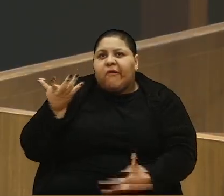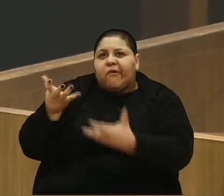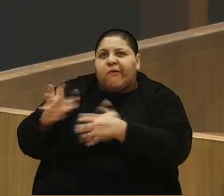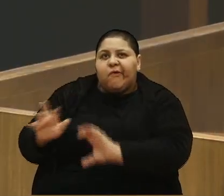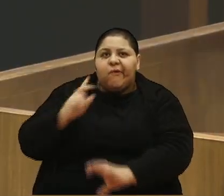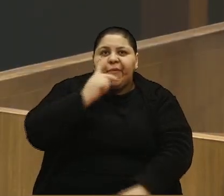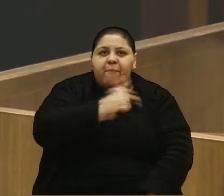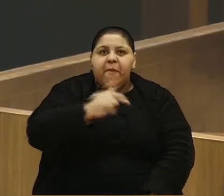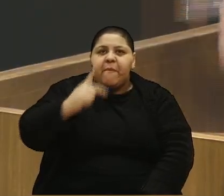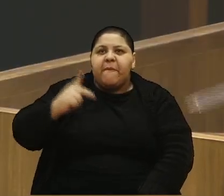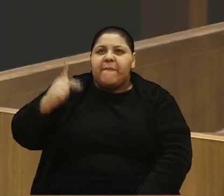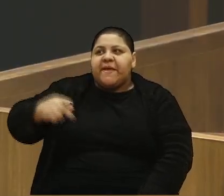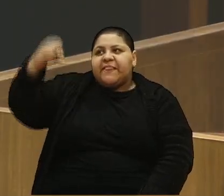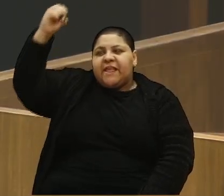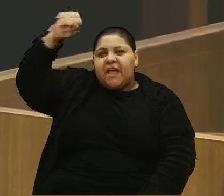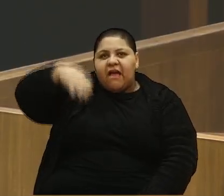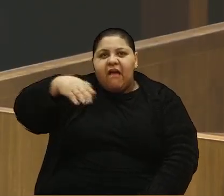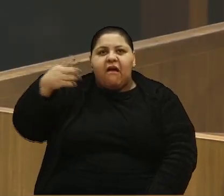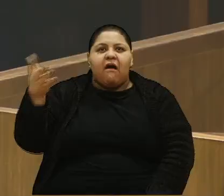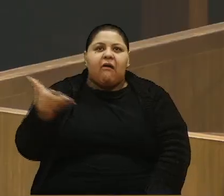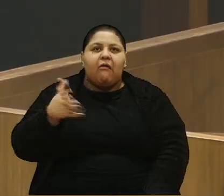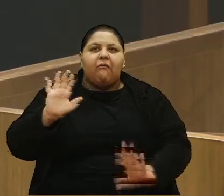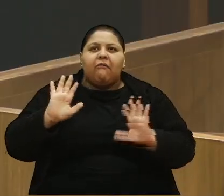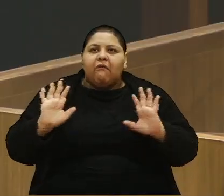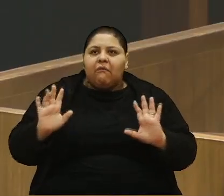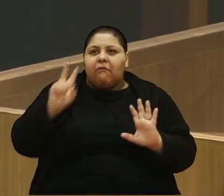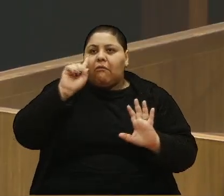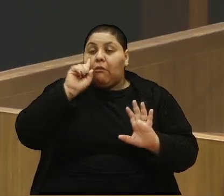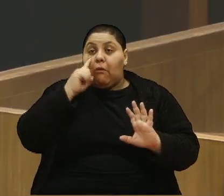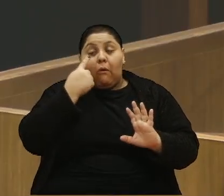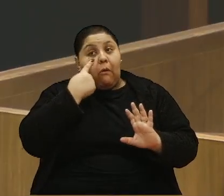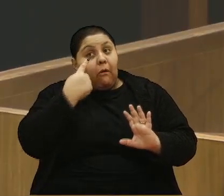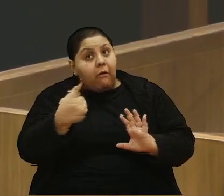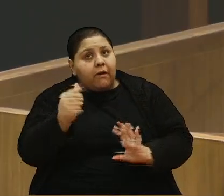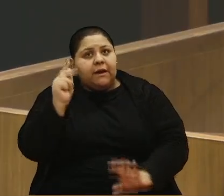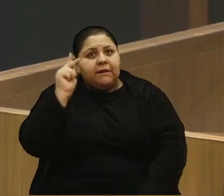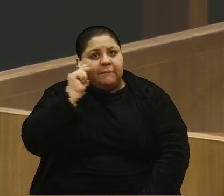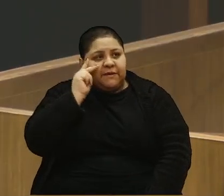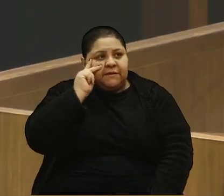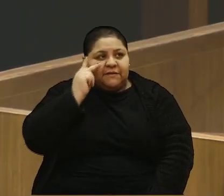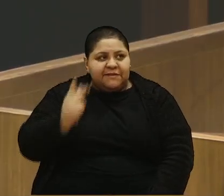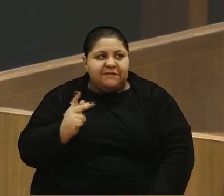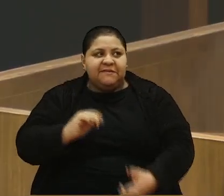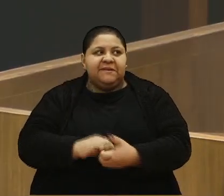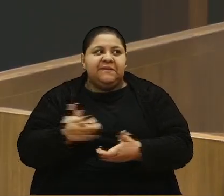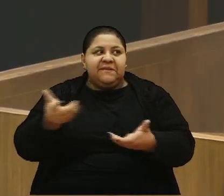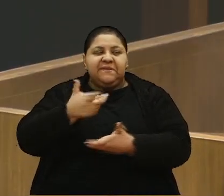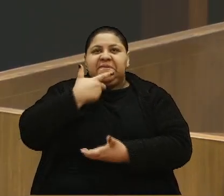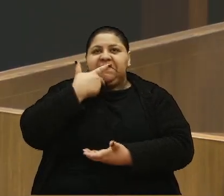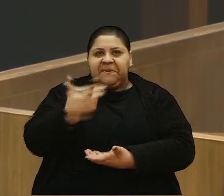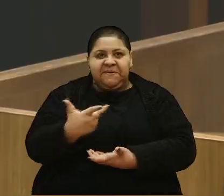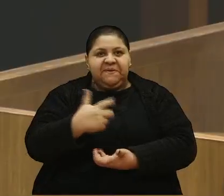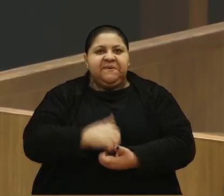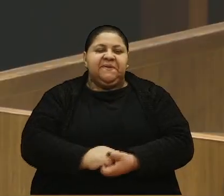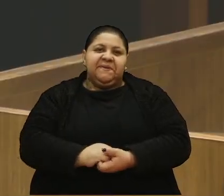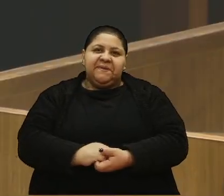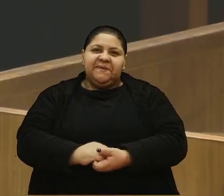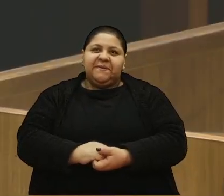PPP da iluminação, agora foi... Olha, Libardi, eu quero dizer o seguinte, ó.